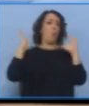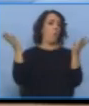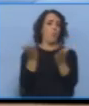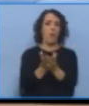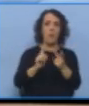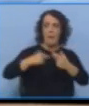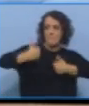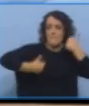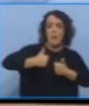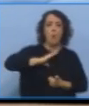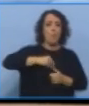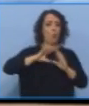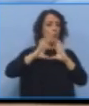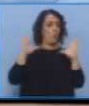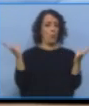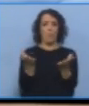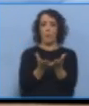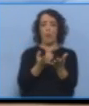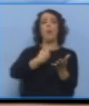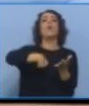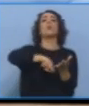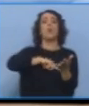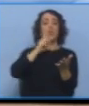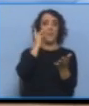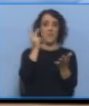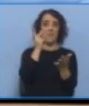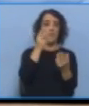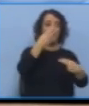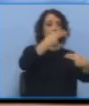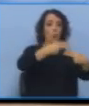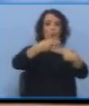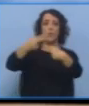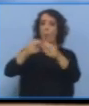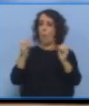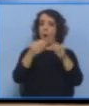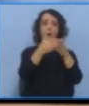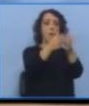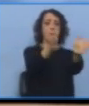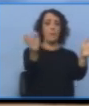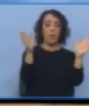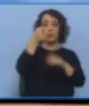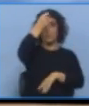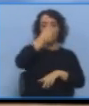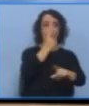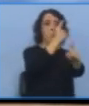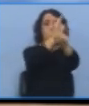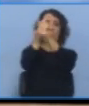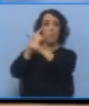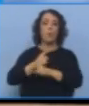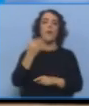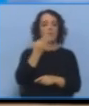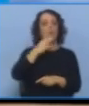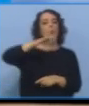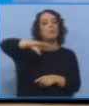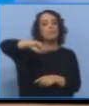no mundo global. E, portanto, vivemos com fronteiras absolutamente abertas aos outros. As histórias também são globais, têm um contexto local ao